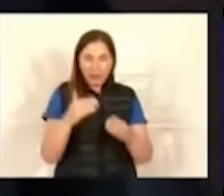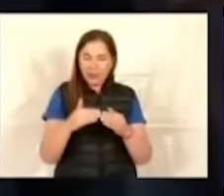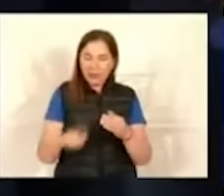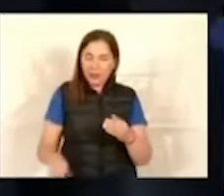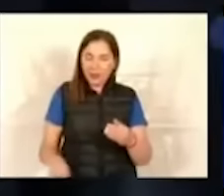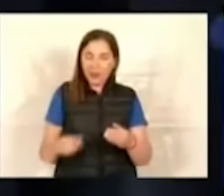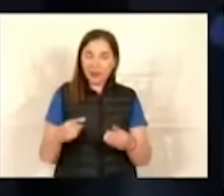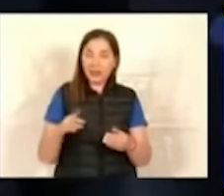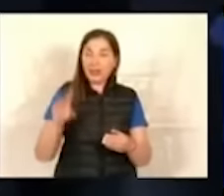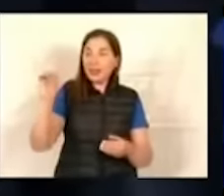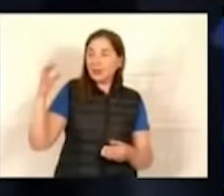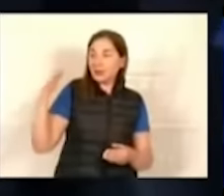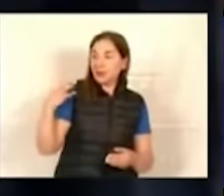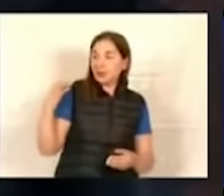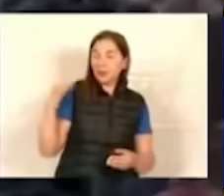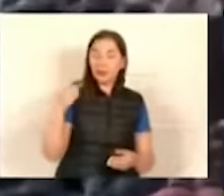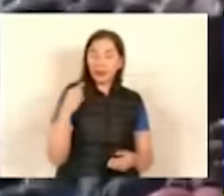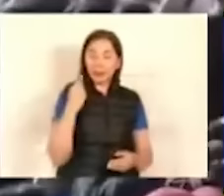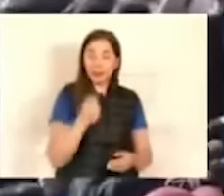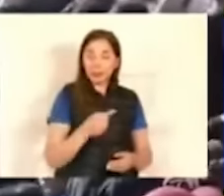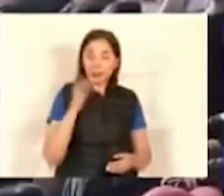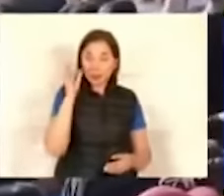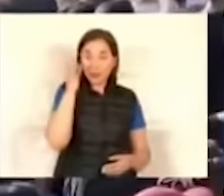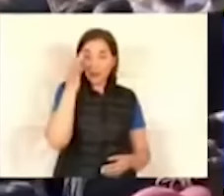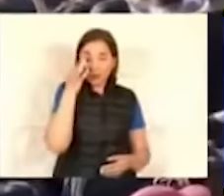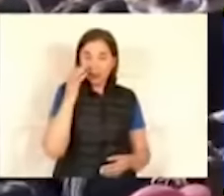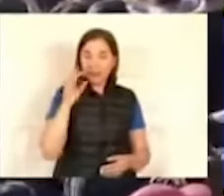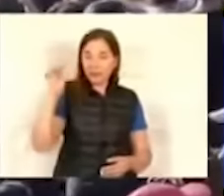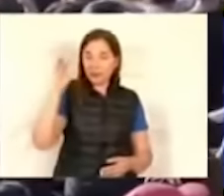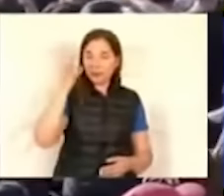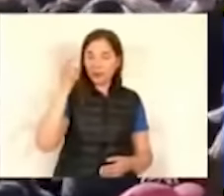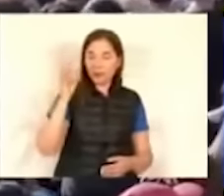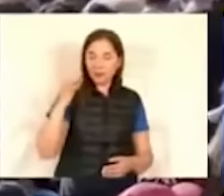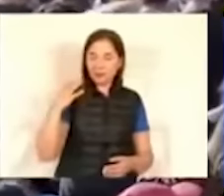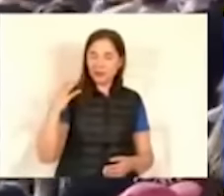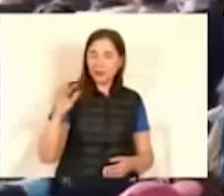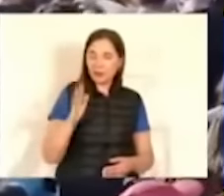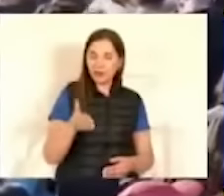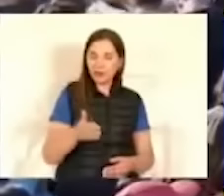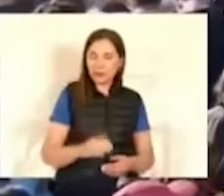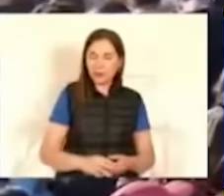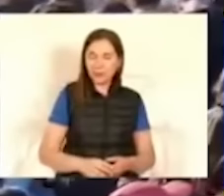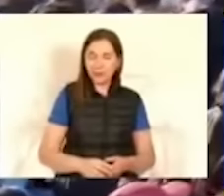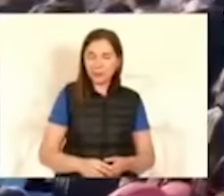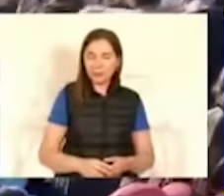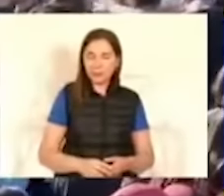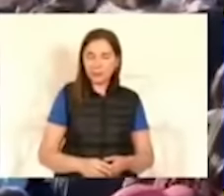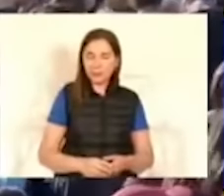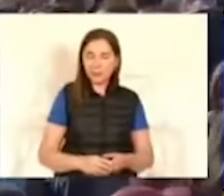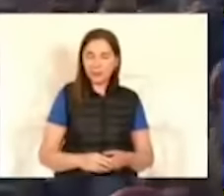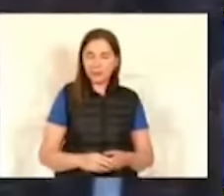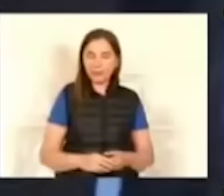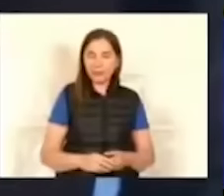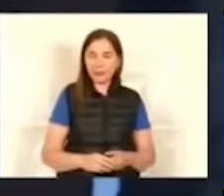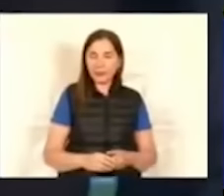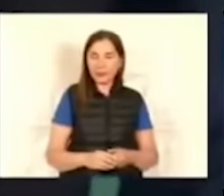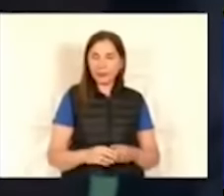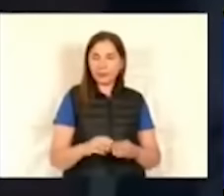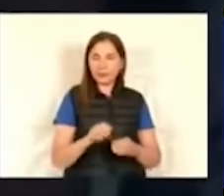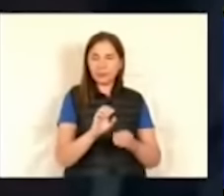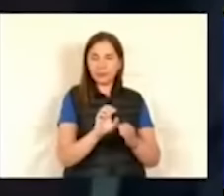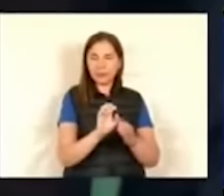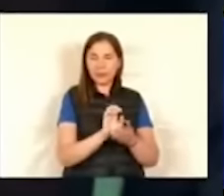somos escolhidos nós somos escolhidos e tá em Efésios nós fomos